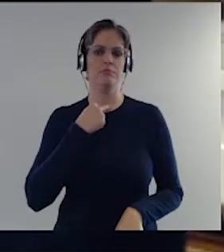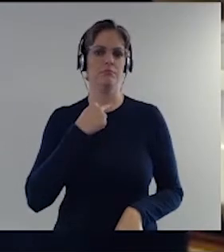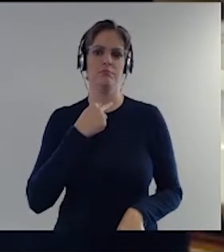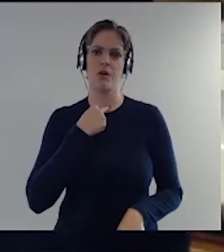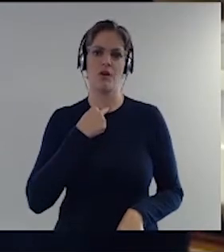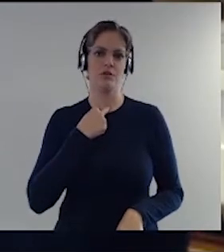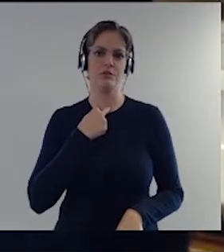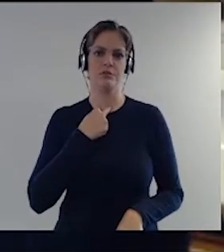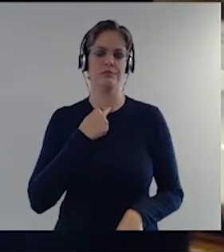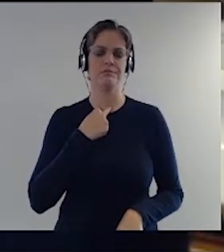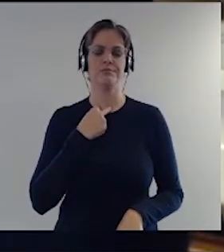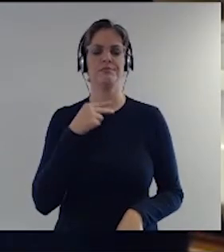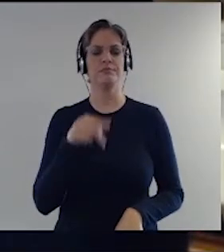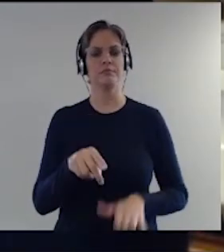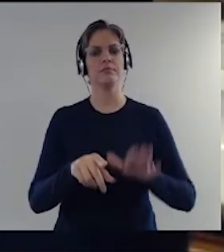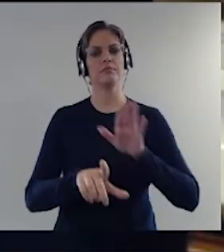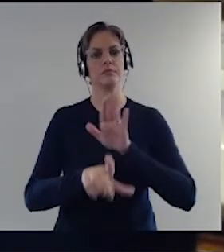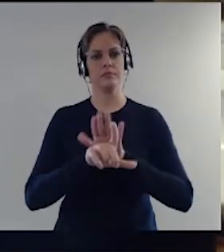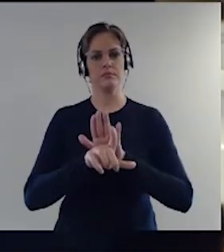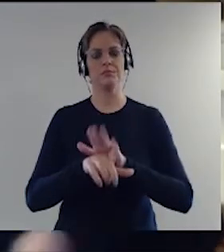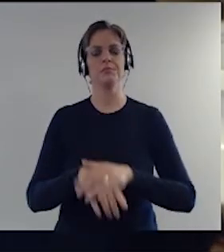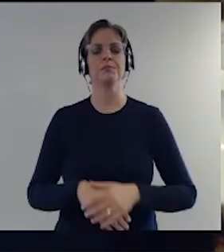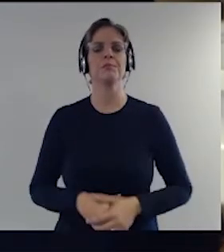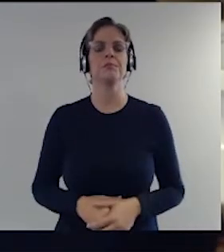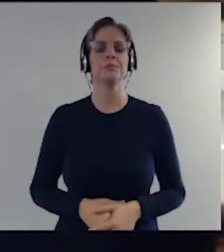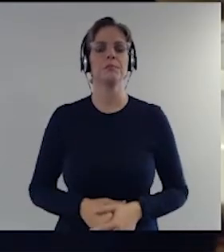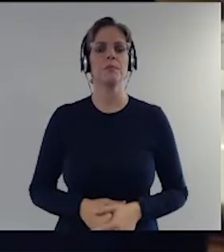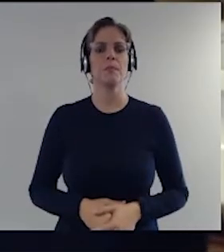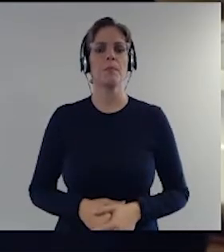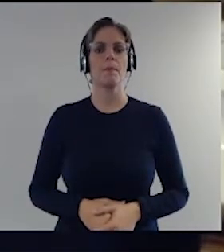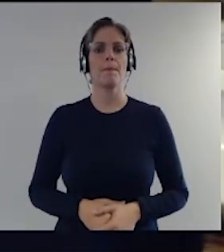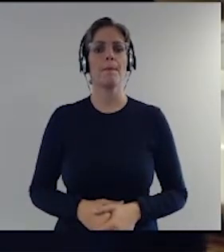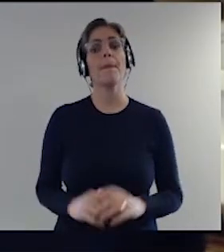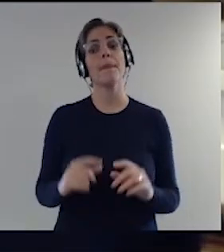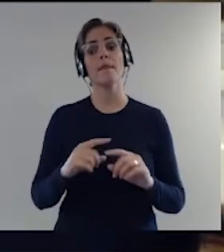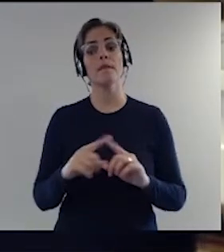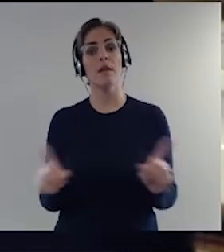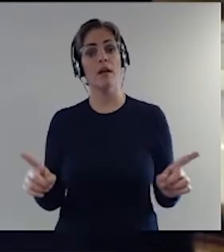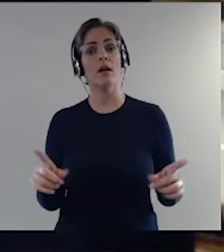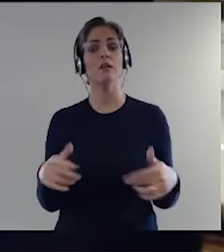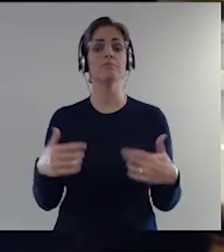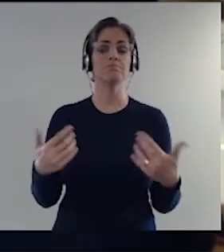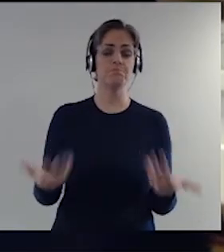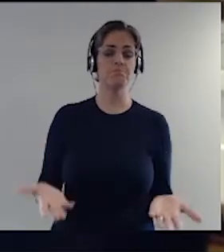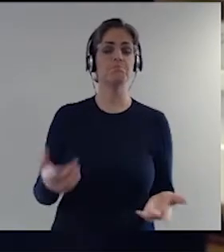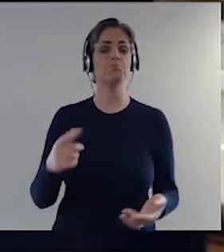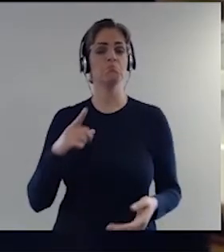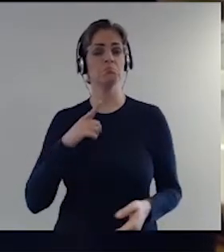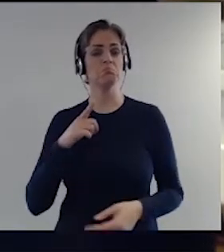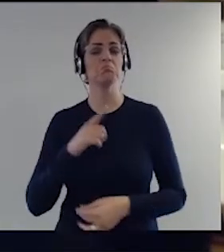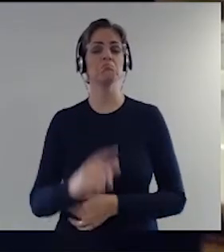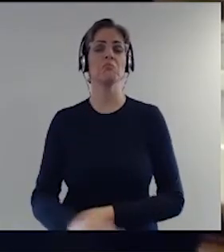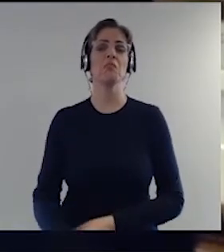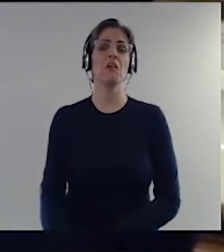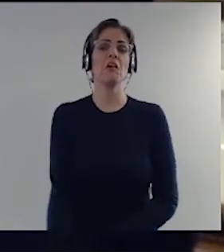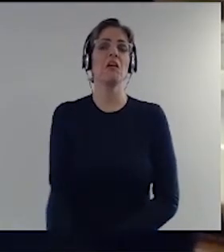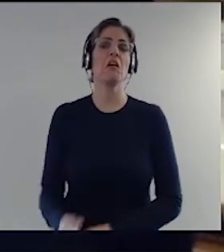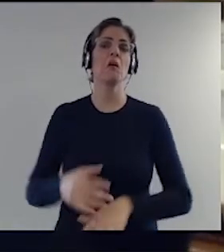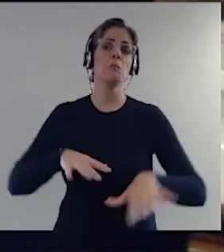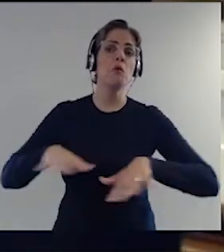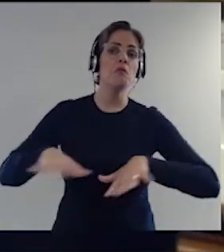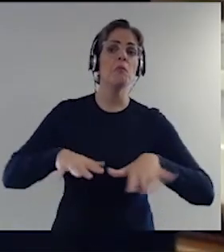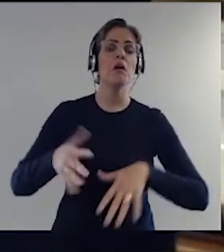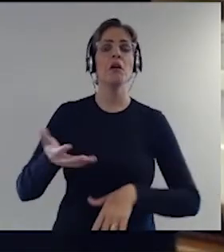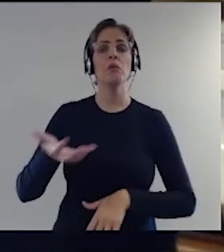revogação da lei da alienação parental. E esses movimentos que surgem no intuito de revisar ou de revogar a lei